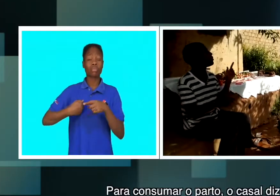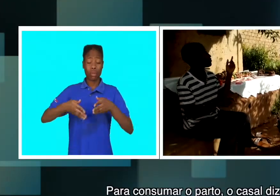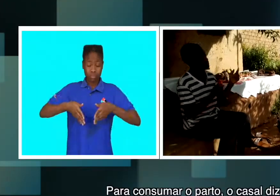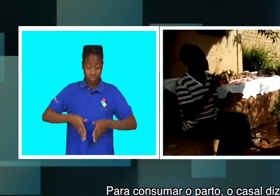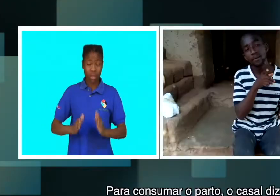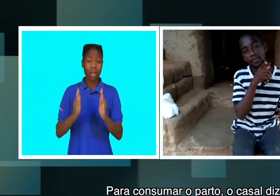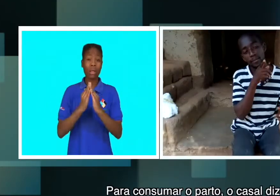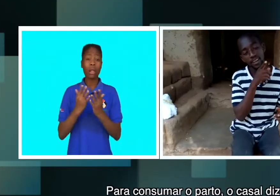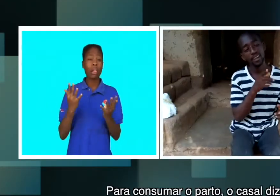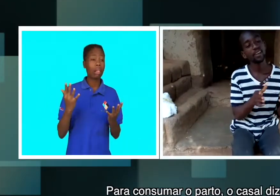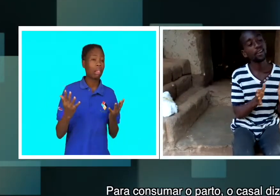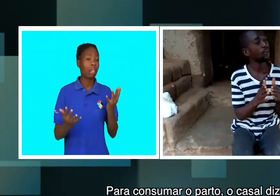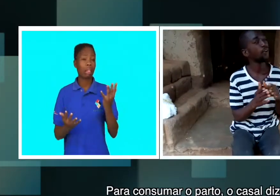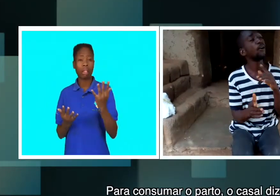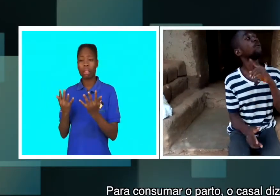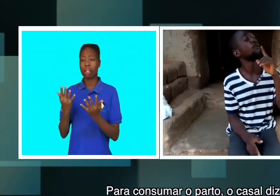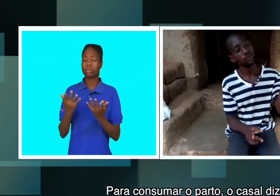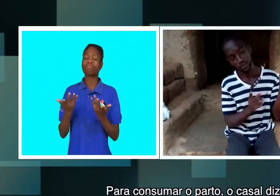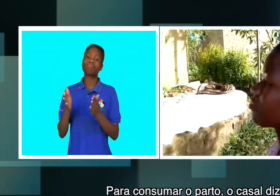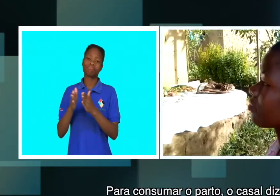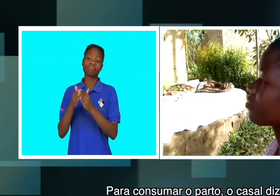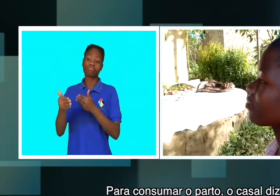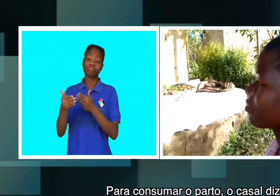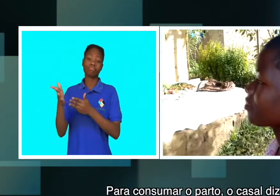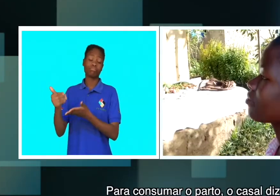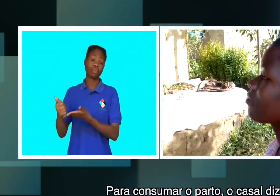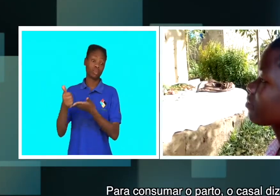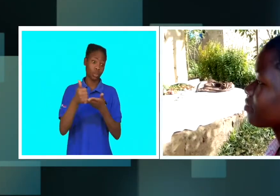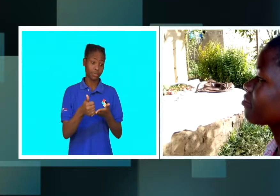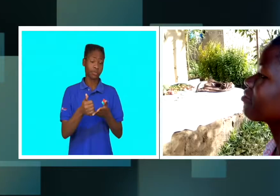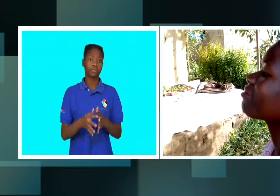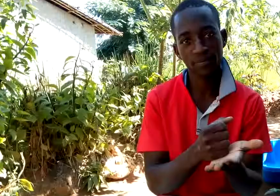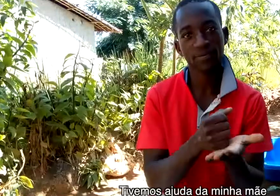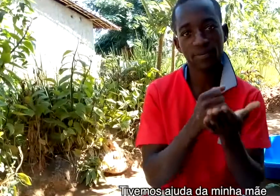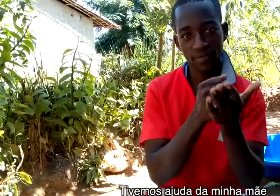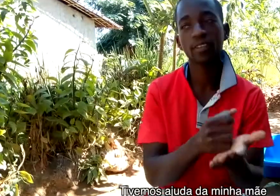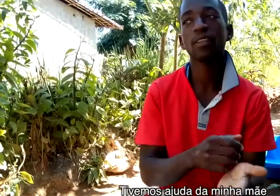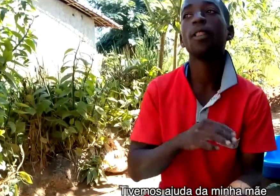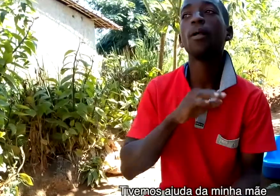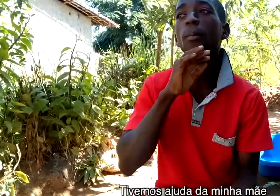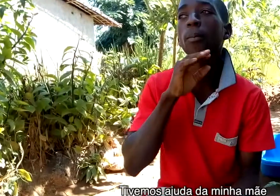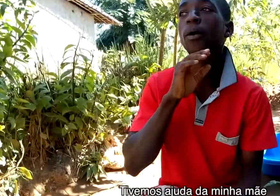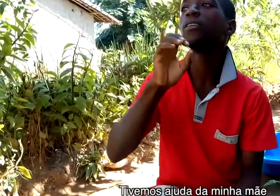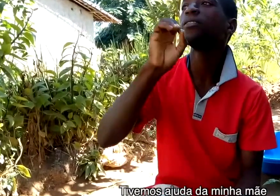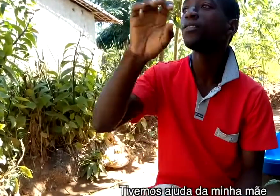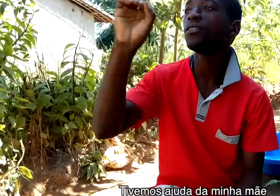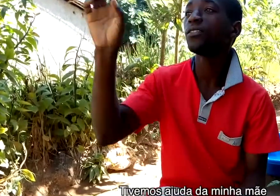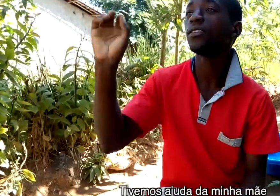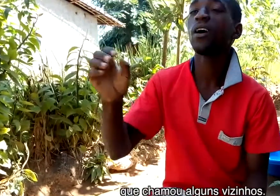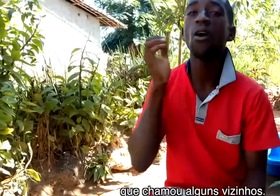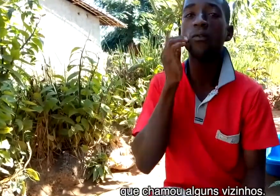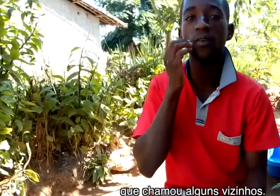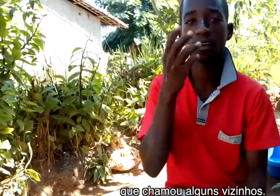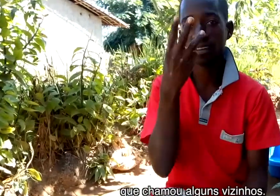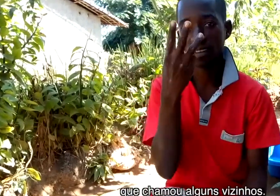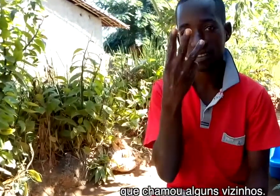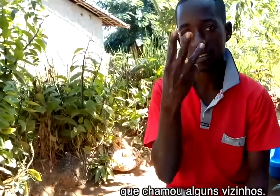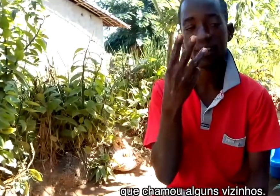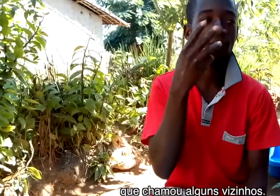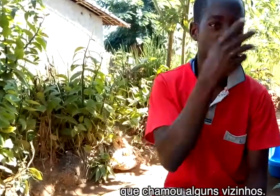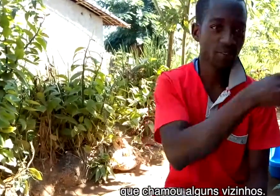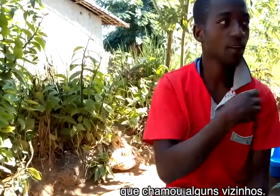Para consumar o parto, o casal diz que teve apoio de pessoas próximas. Tivemos a ajuda da minha mãe, que chamou